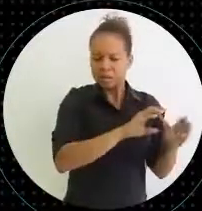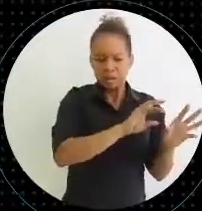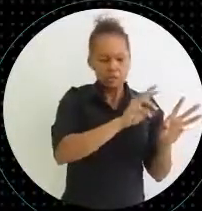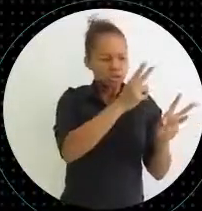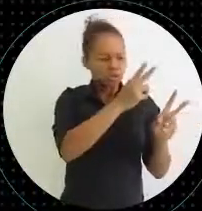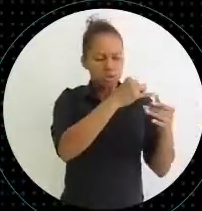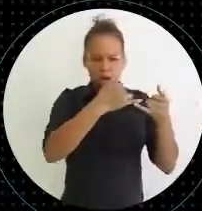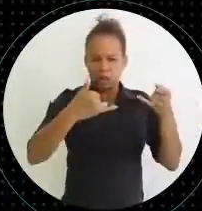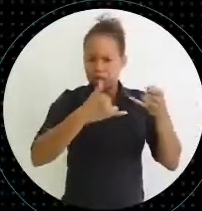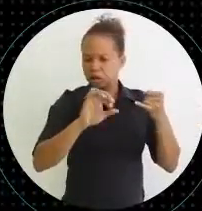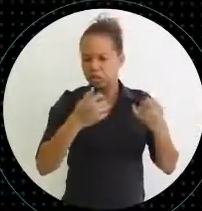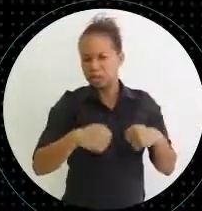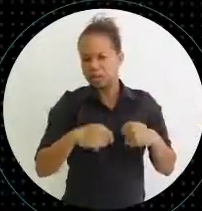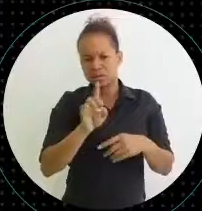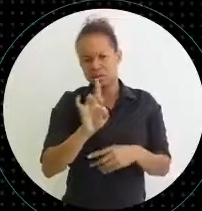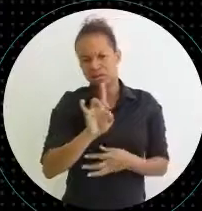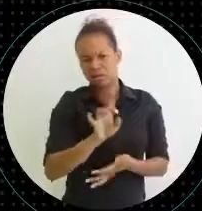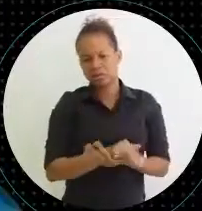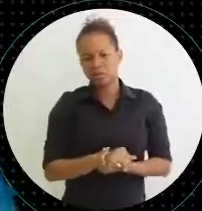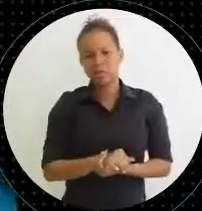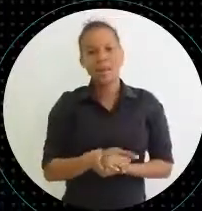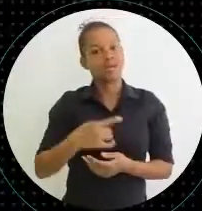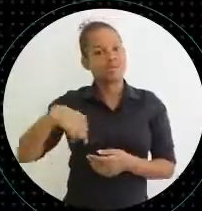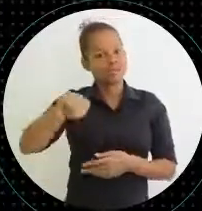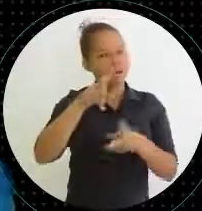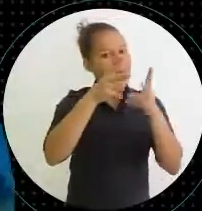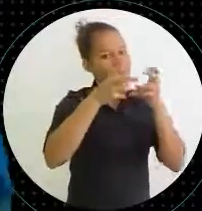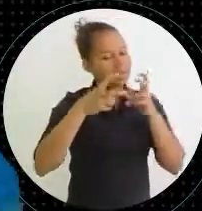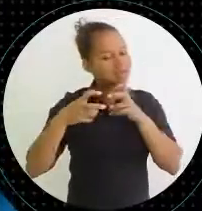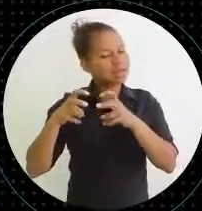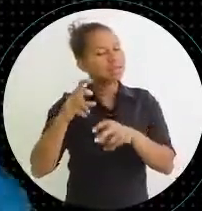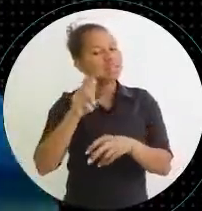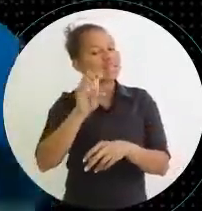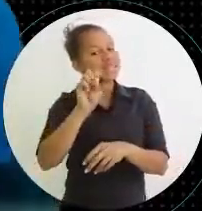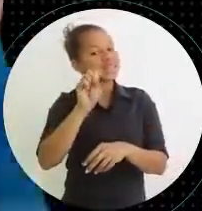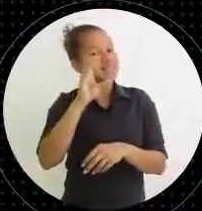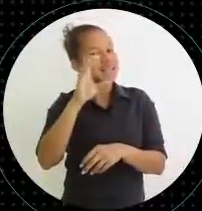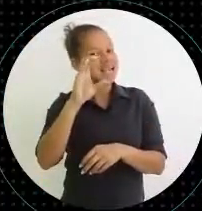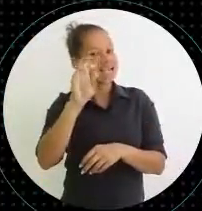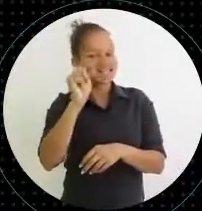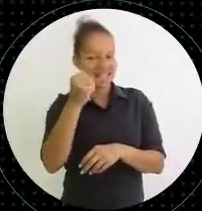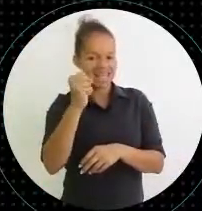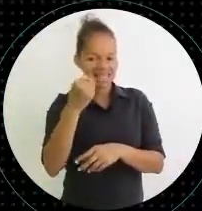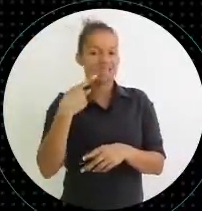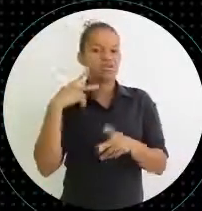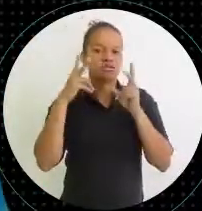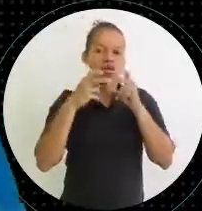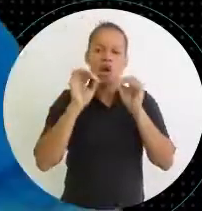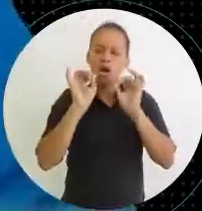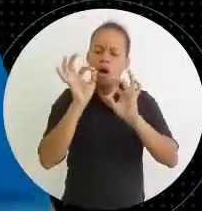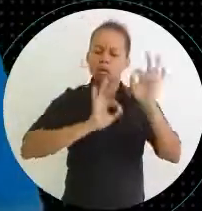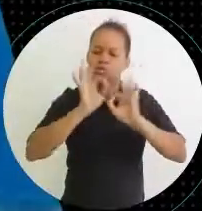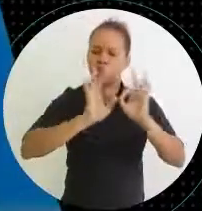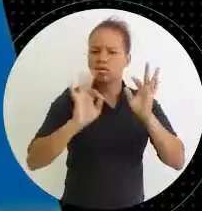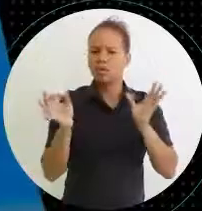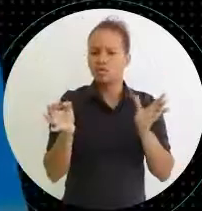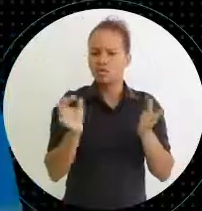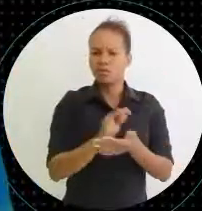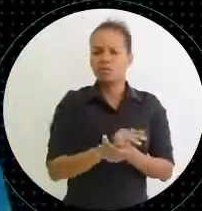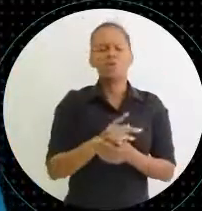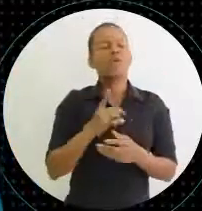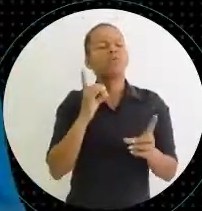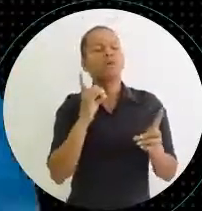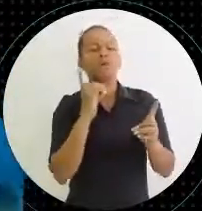2 últimas linhas, certo? Você só precisa mesmo do CSS, porque a única coisa que você vai pegar é a formatação. E onde é que eu acho